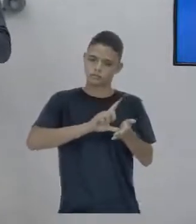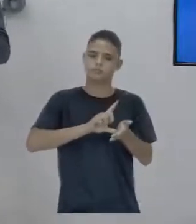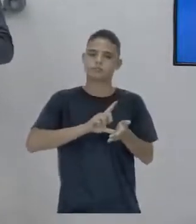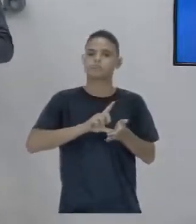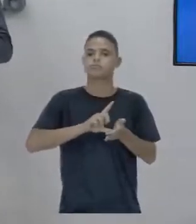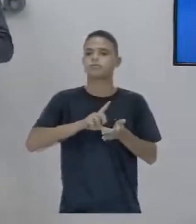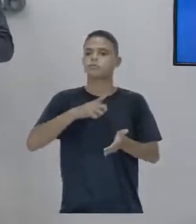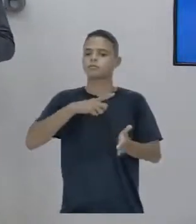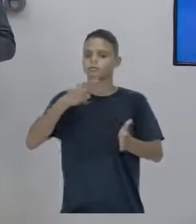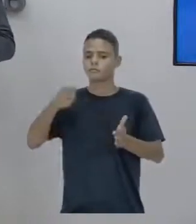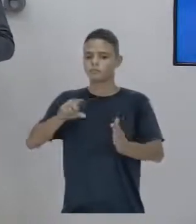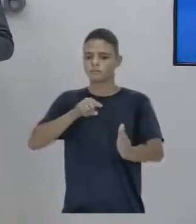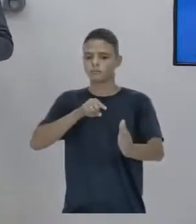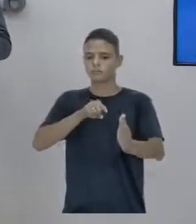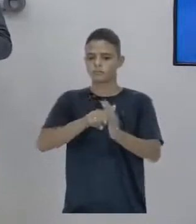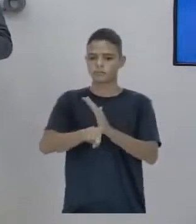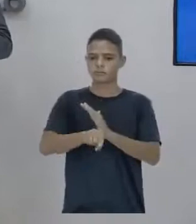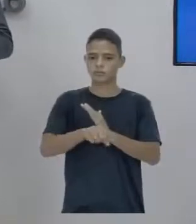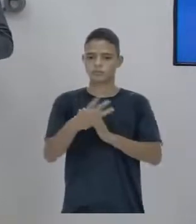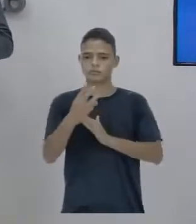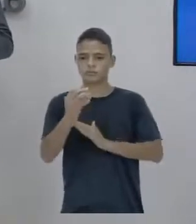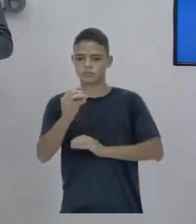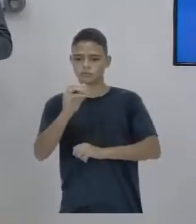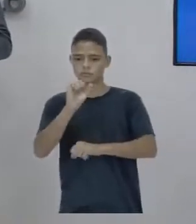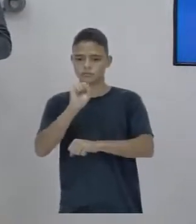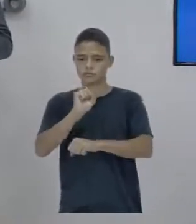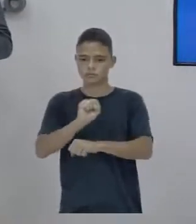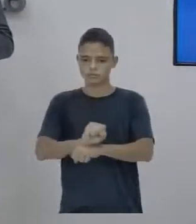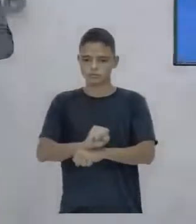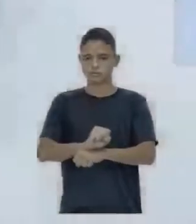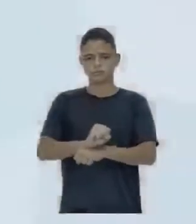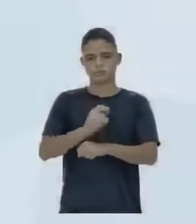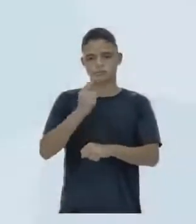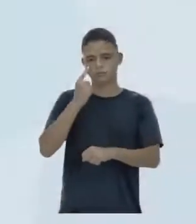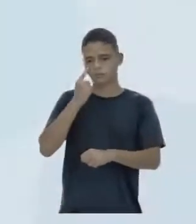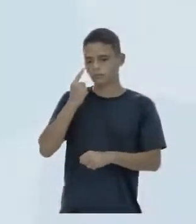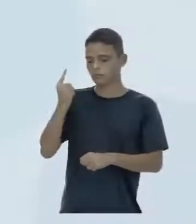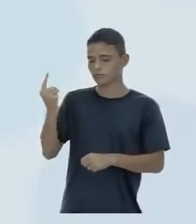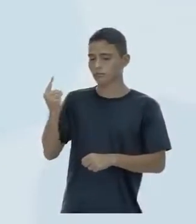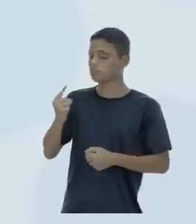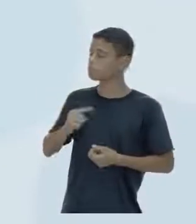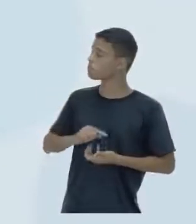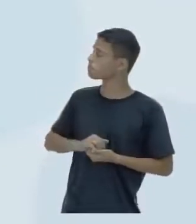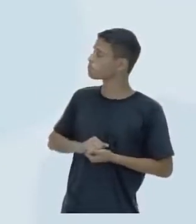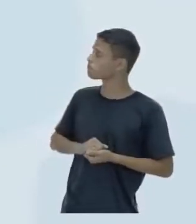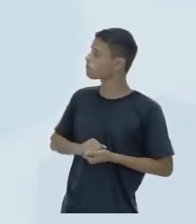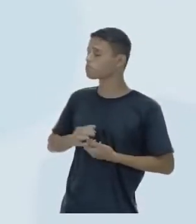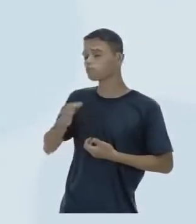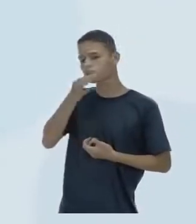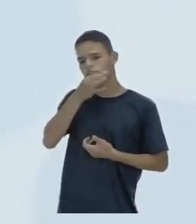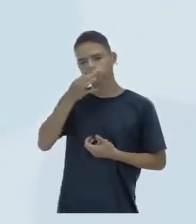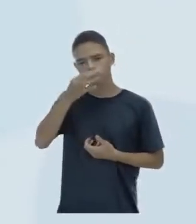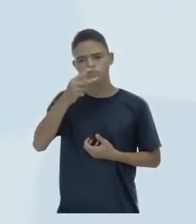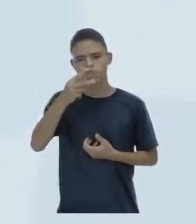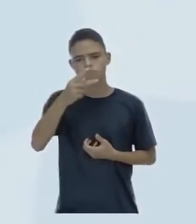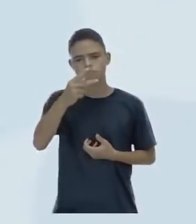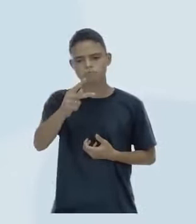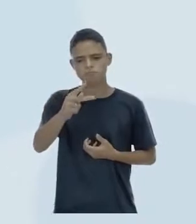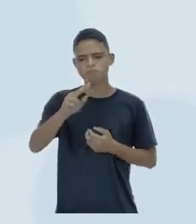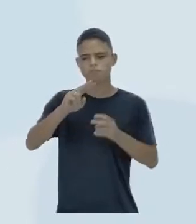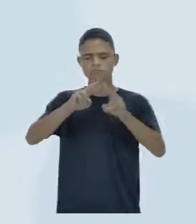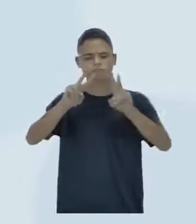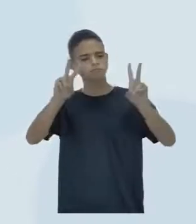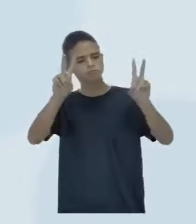uma pergunta para vocês. Desta vez, em 30 segundinhos, respondam. Está na tela a pergunta. Em sua opinião, o que faz um